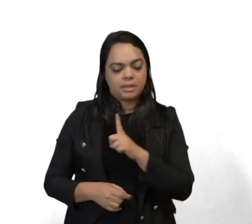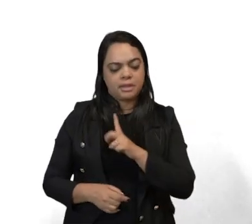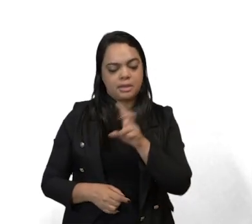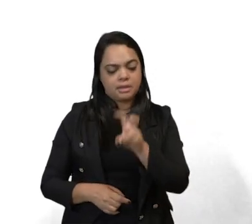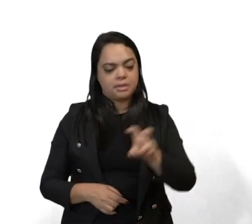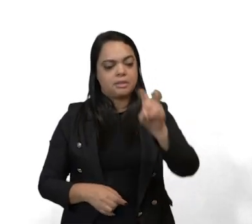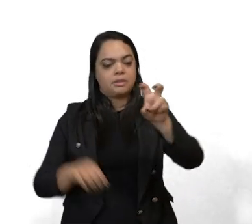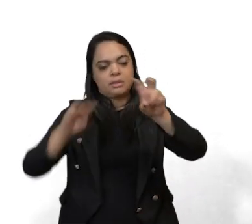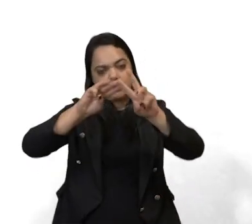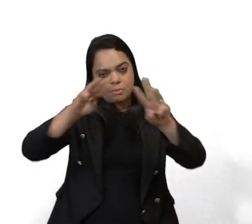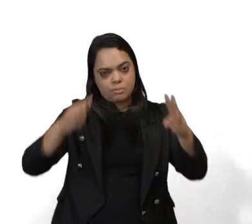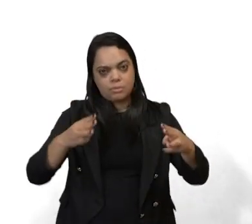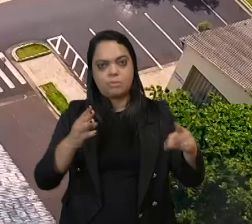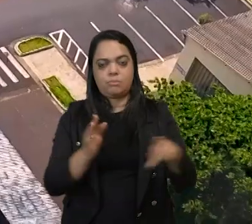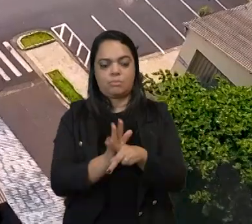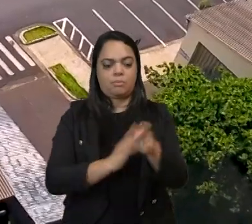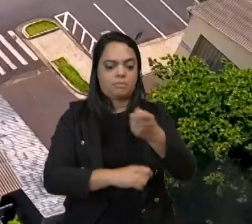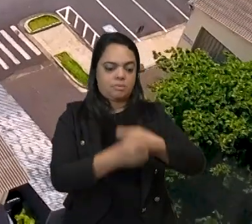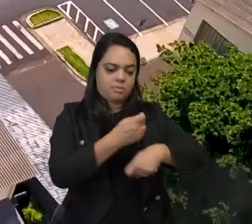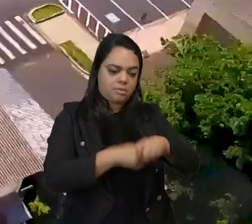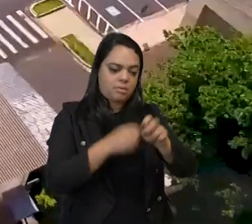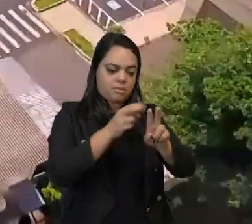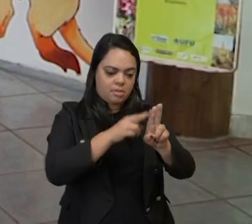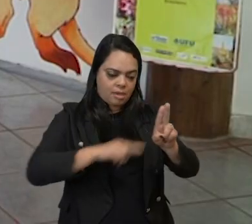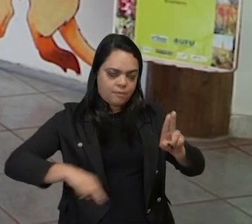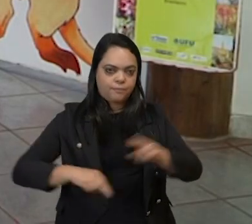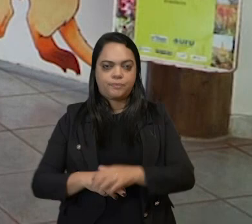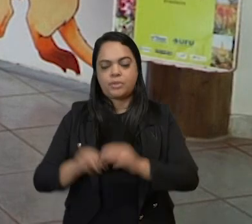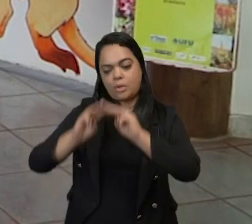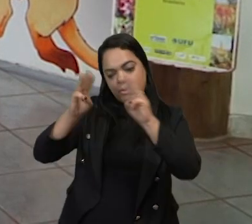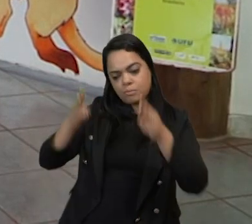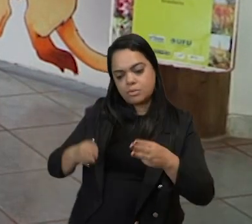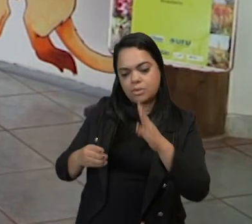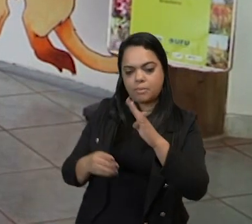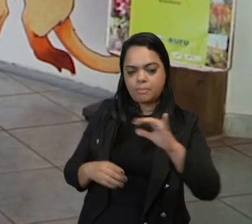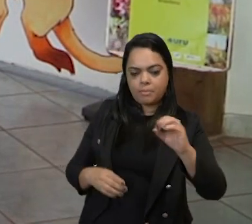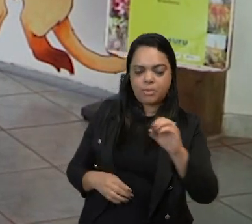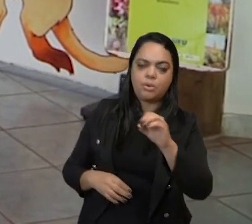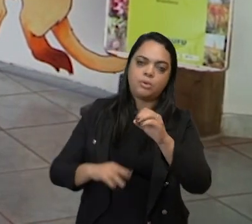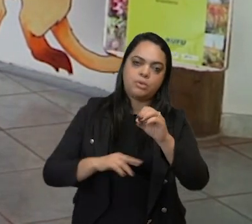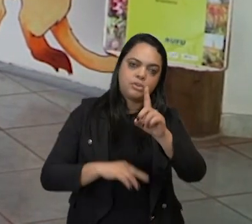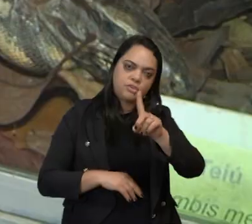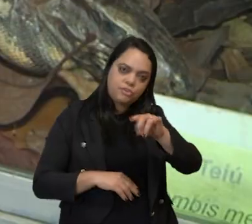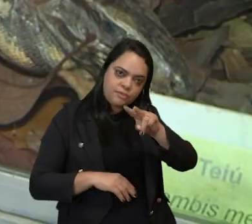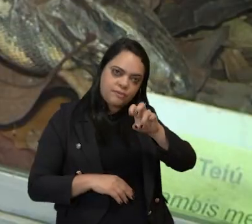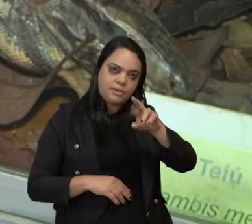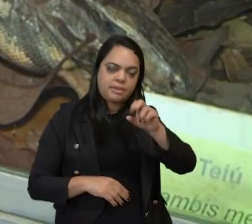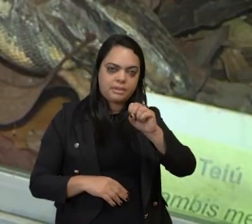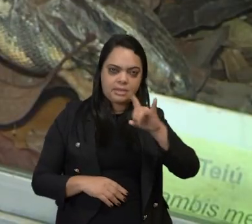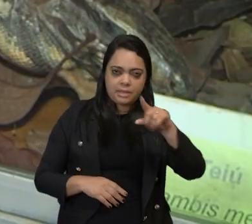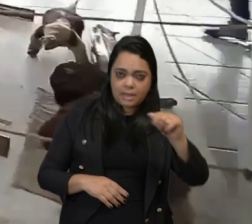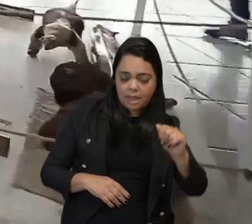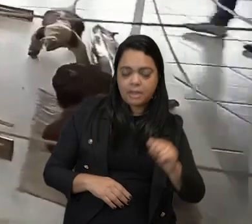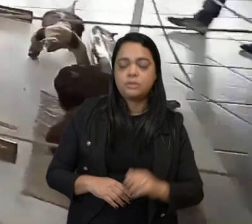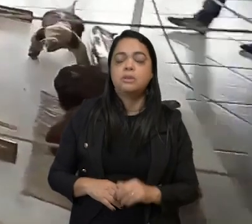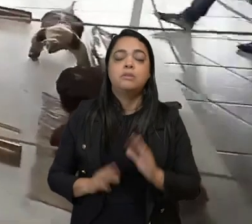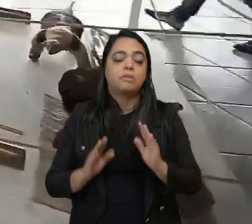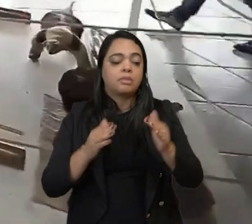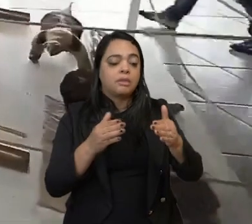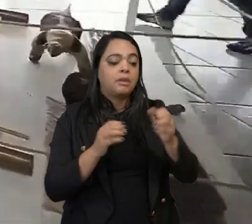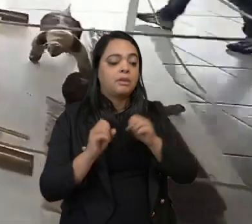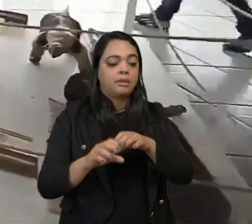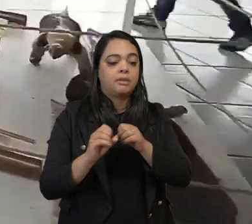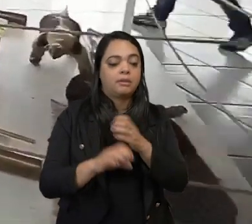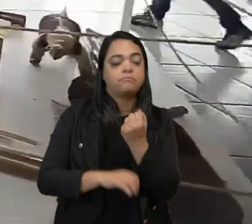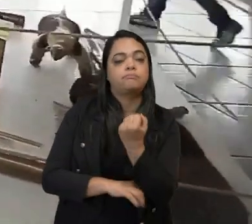são cinco museus gerenciados pela UFO o museu da biodiversidade do Cerrado MBC focado